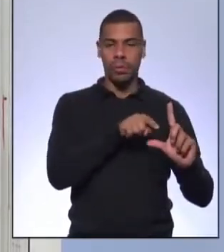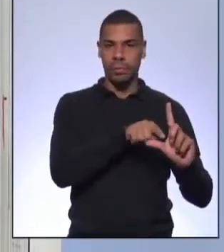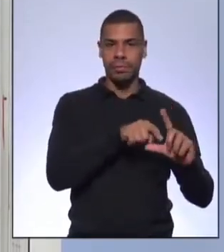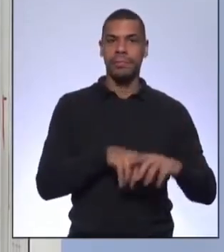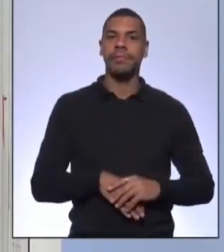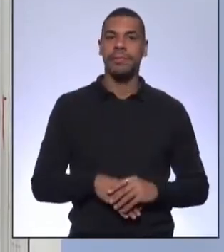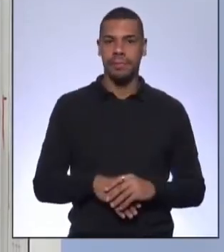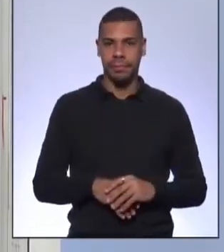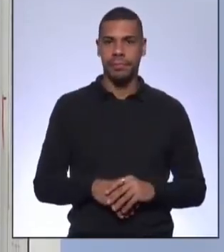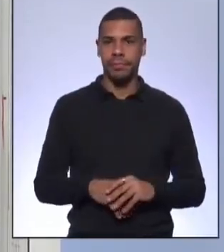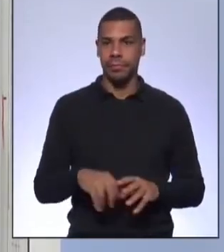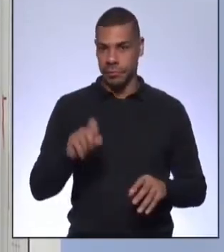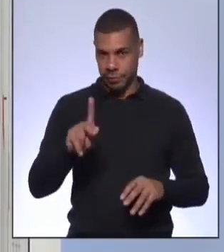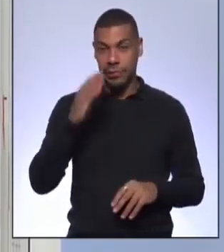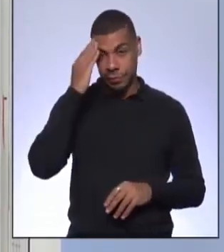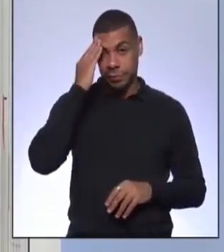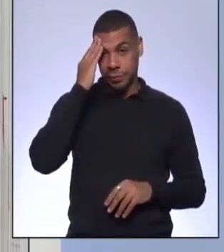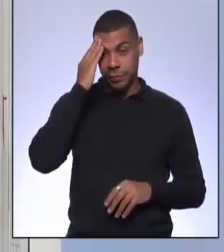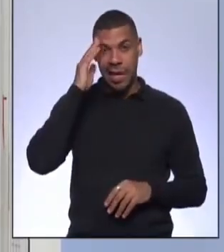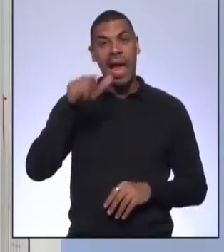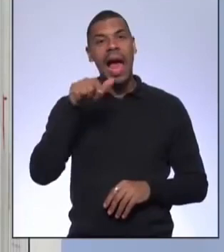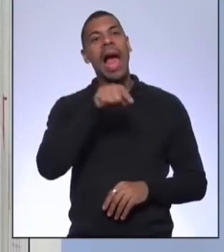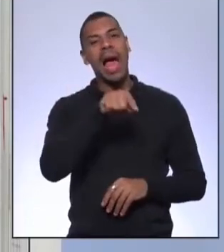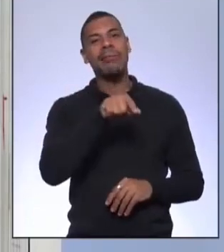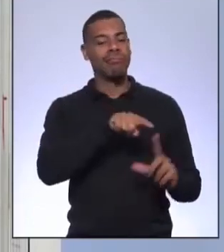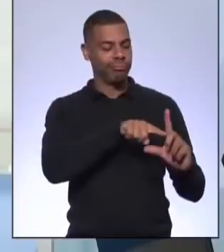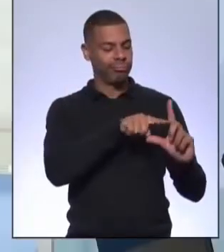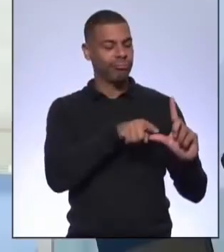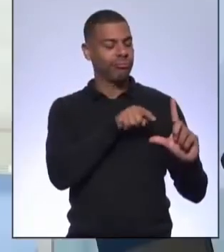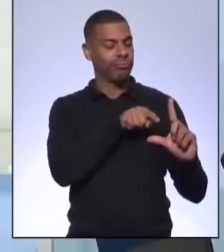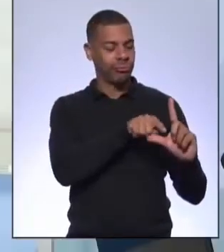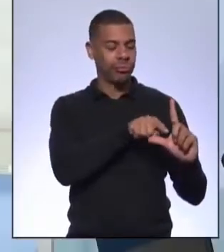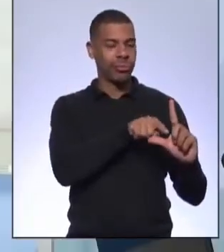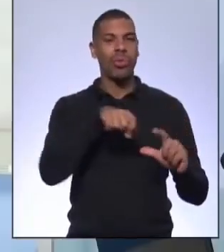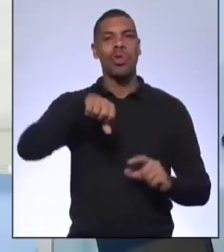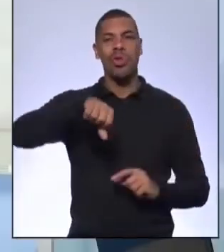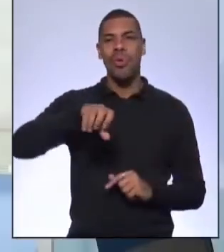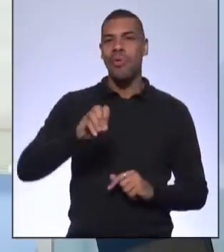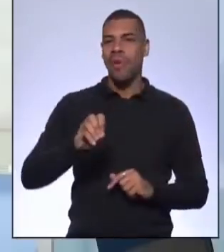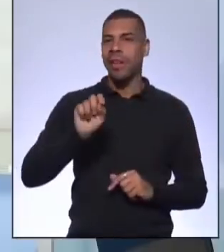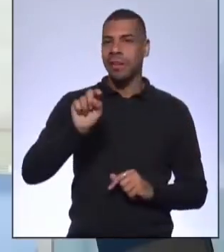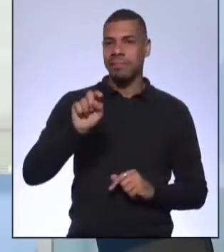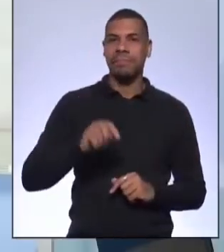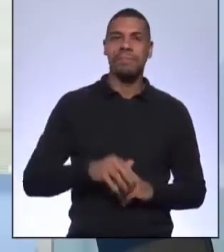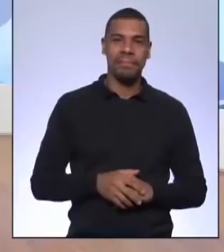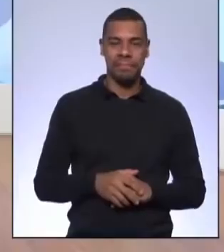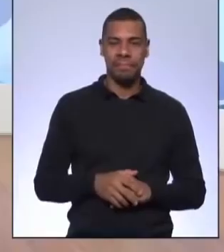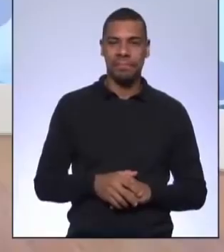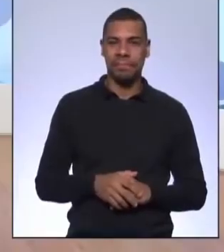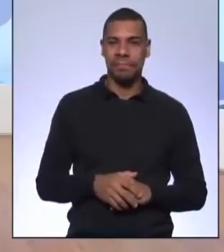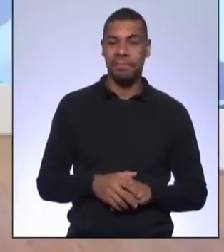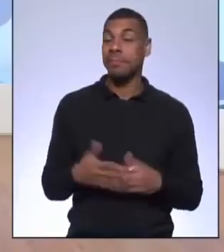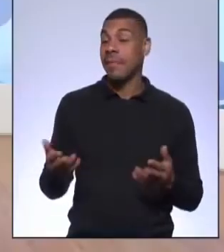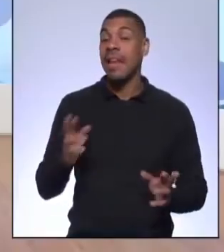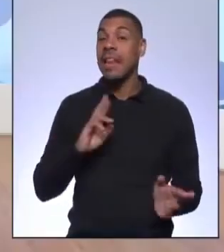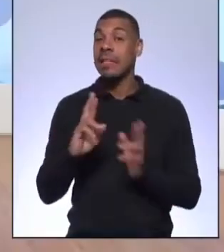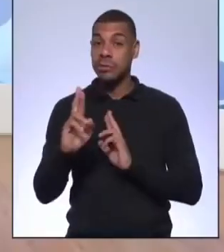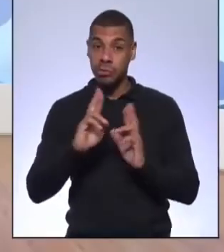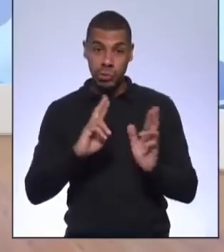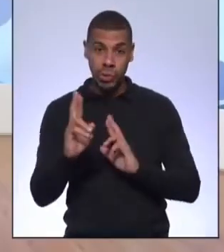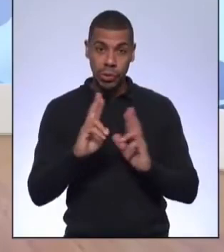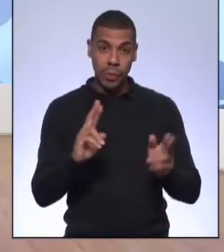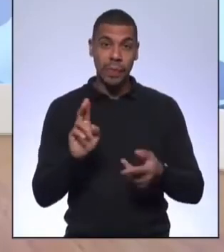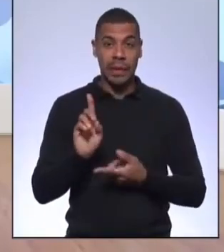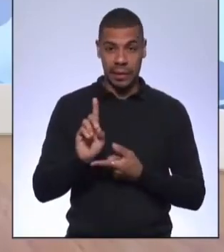do ângulo, tá? Então, você entende que aí a gente está falando de 90 graus. É isso, Jonas? Isso mesmo, né? E das respostas aqui da